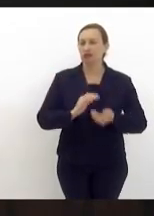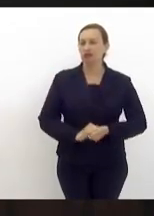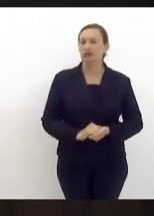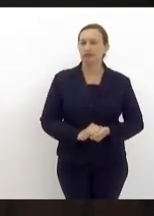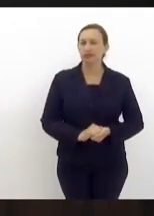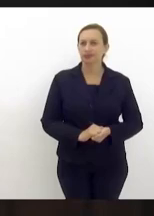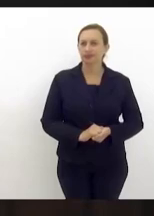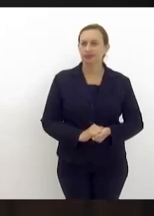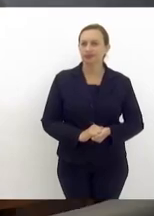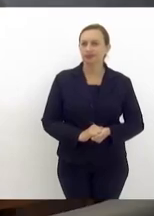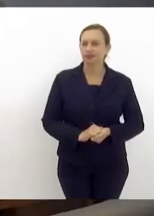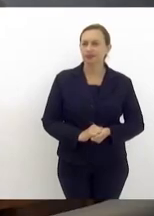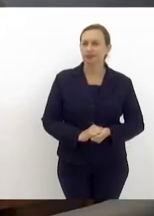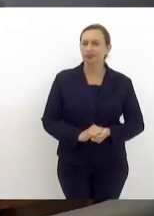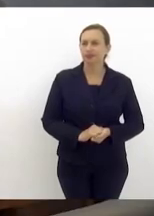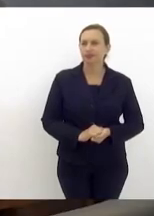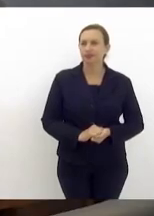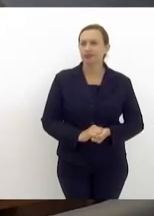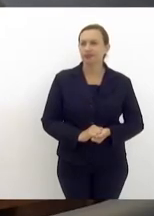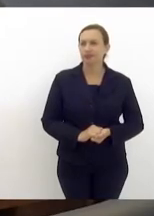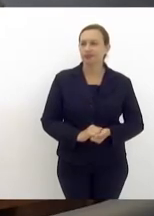regimental.